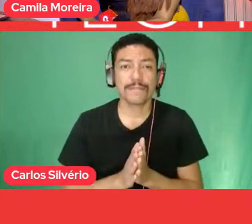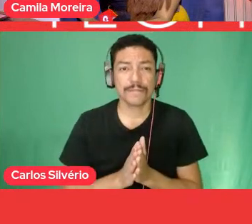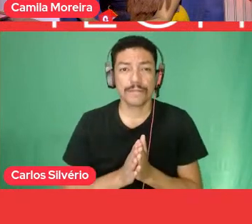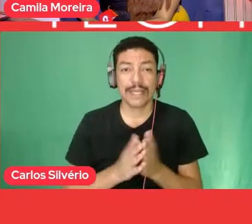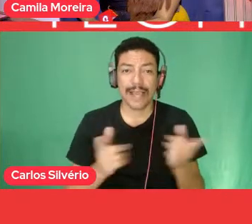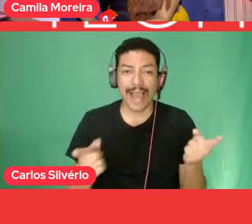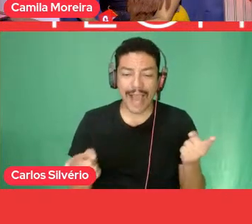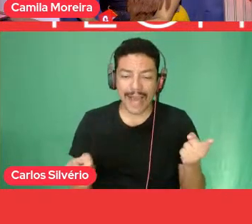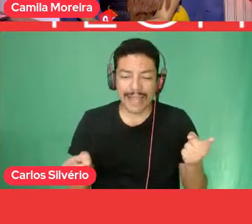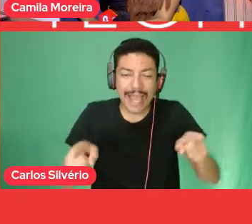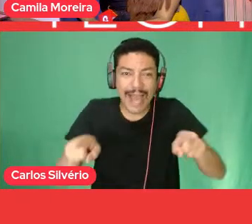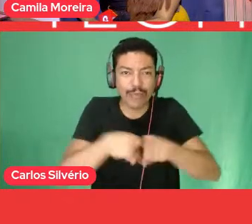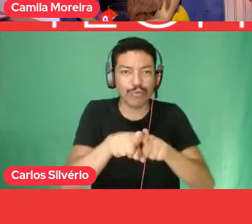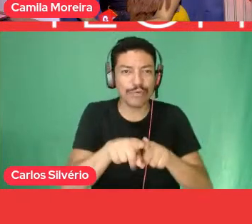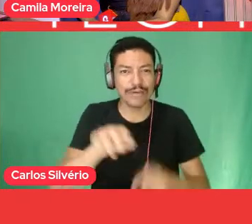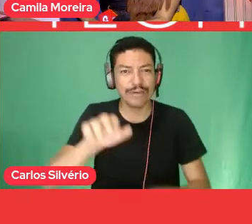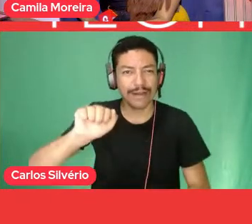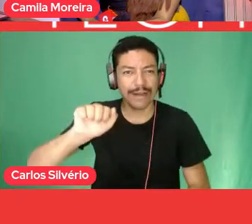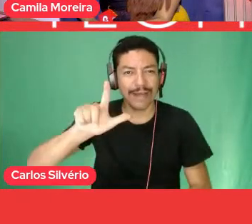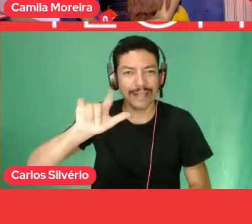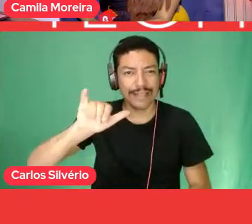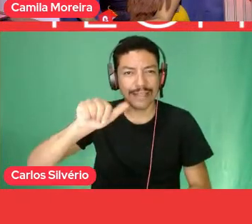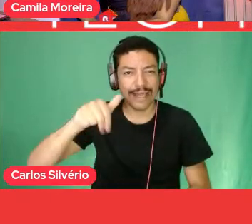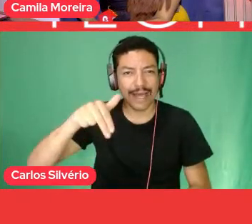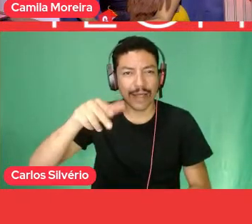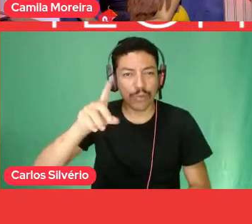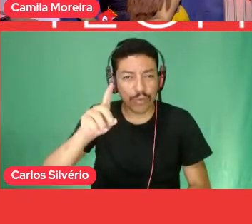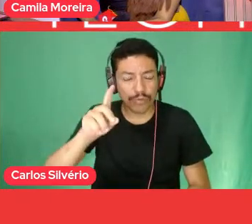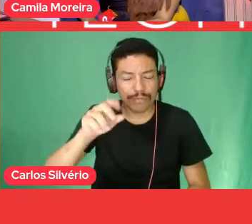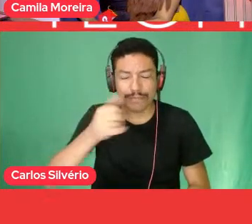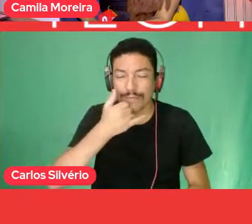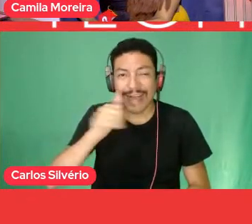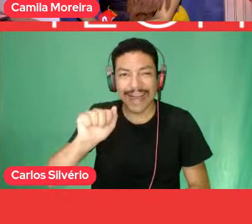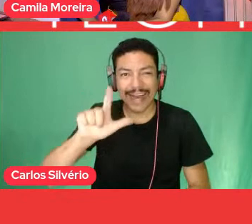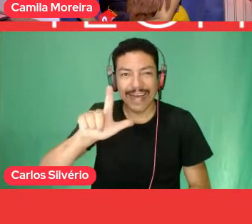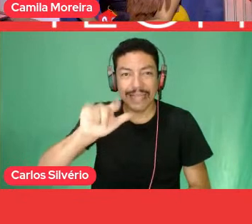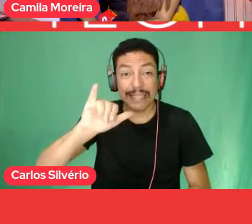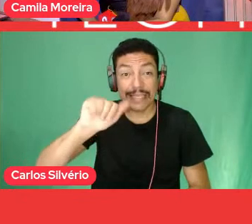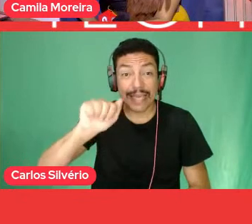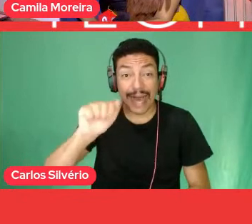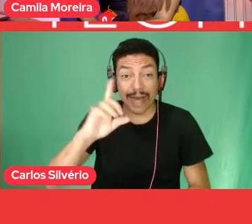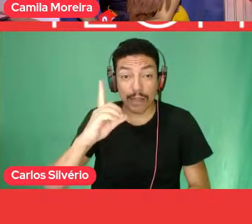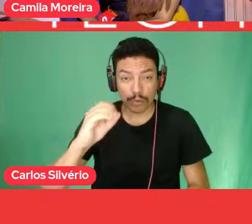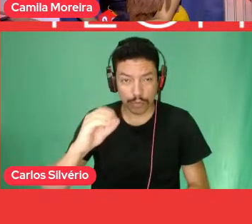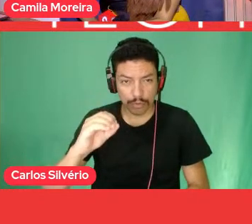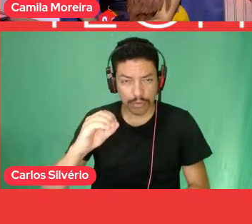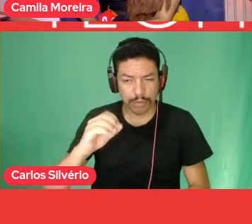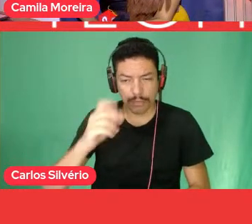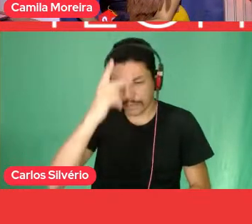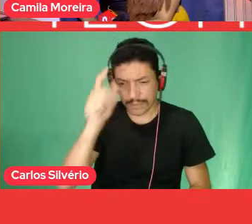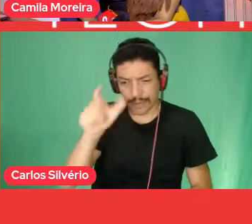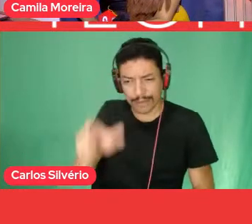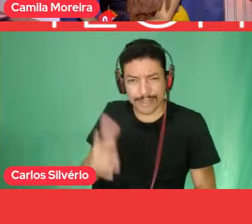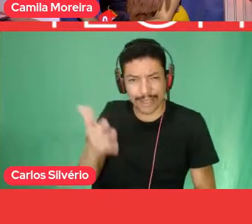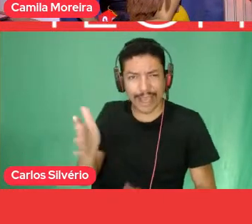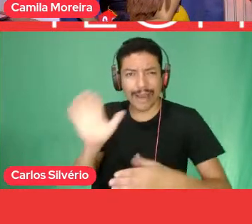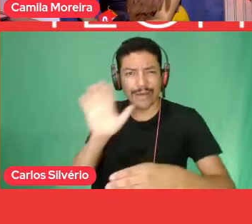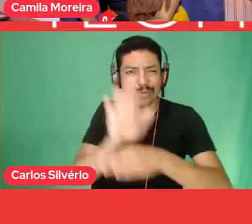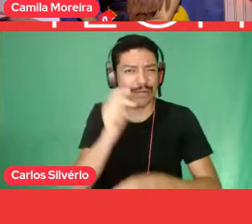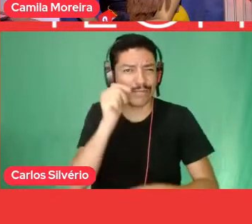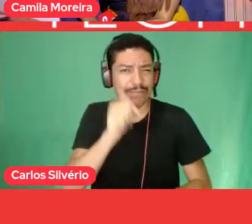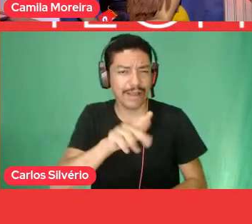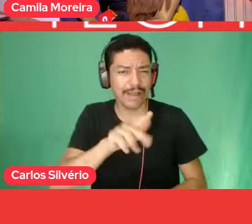é toda aquela pessoa, né, que está ali e que vai ajudar uma mulher a atingir seu objetivo, né? E que